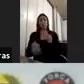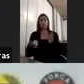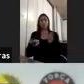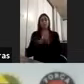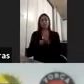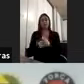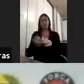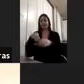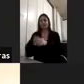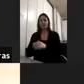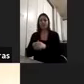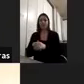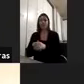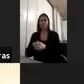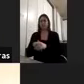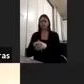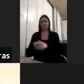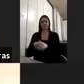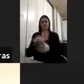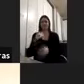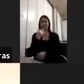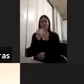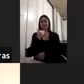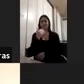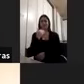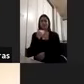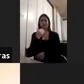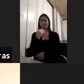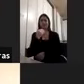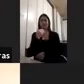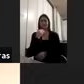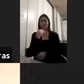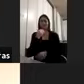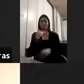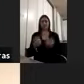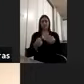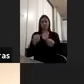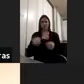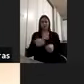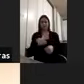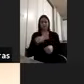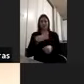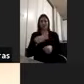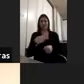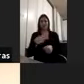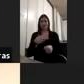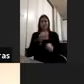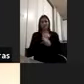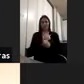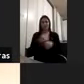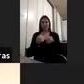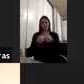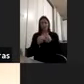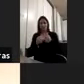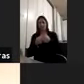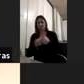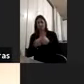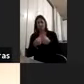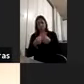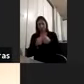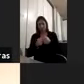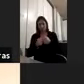viaturas entram com o ônibus, uma na frente, outra atrás, inclusive nós temos vídeos circulando nas redes sociais, escoltando o ônibus